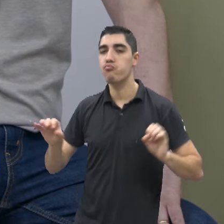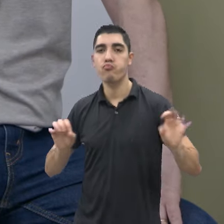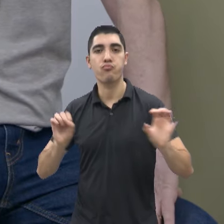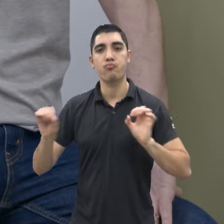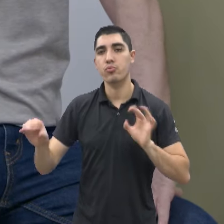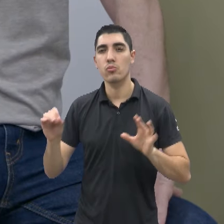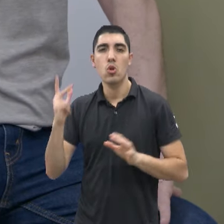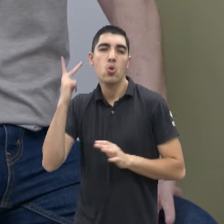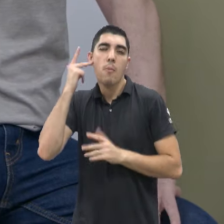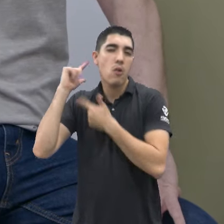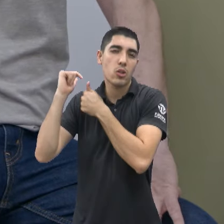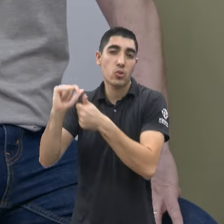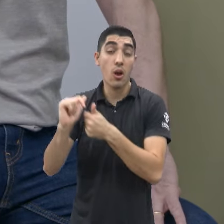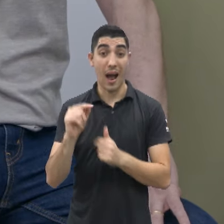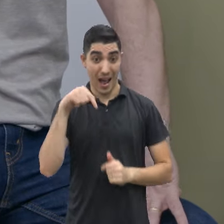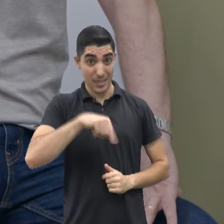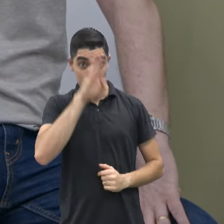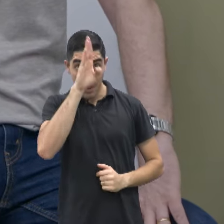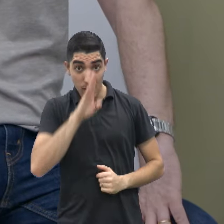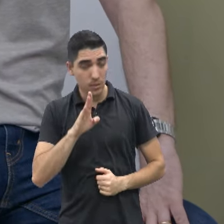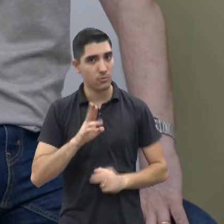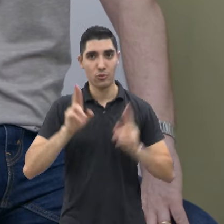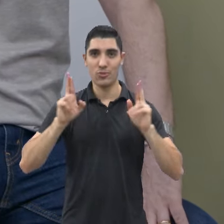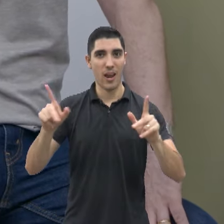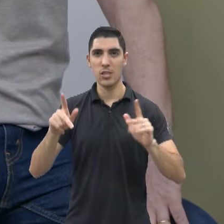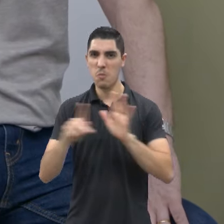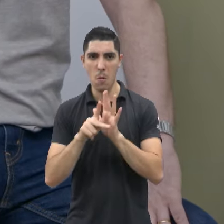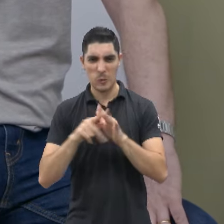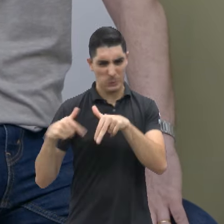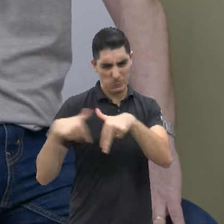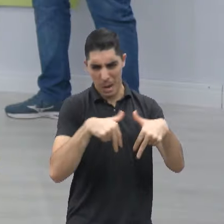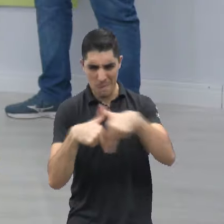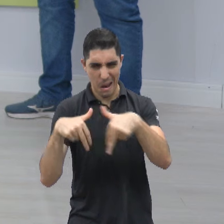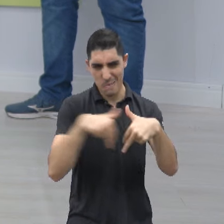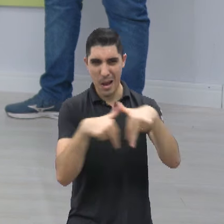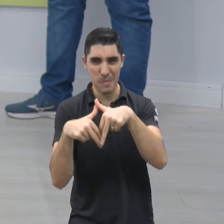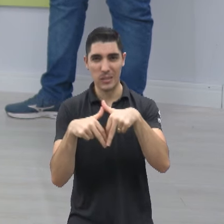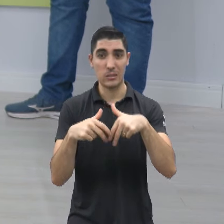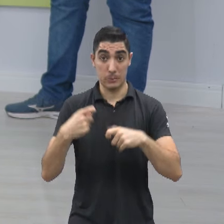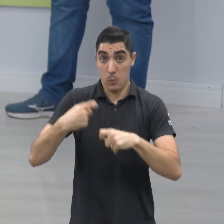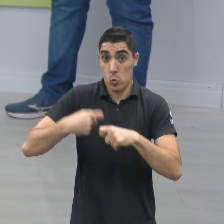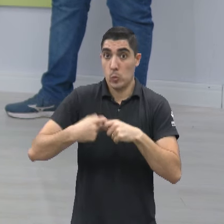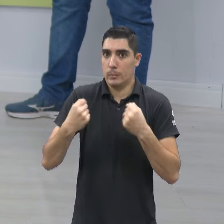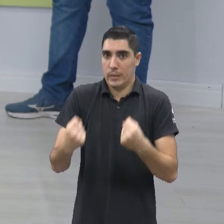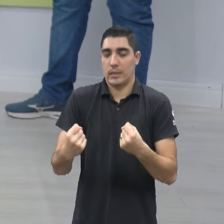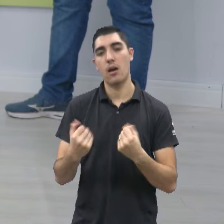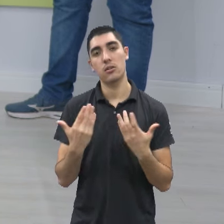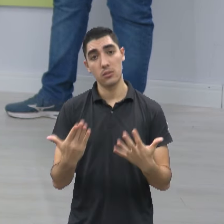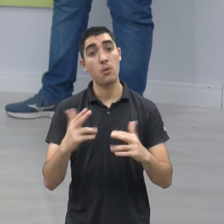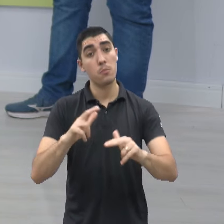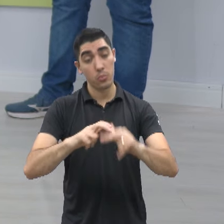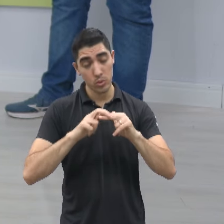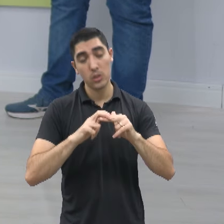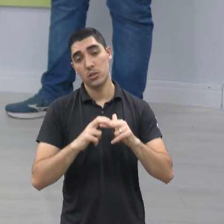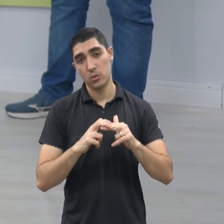3 e aqui no Brasil, já falei para ele, aqui você é 2. Você não consegue jogar de 3 aqui, porque ele é muito magro, ele pesa menos do que eu, ele tem 1,95m, então...